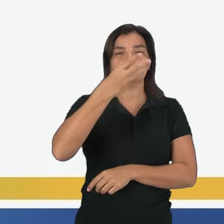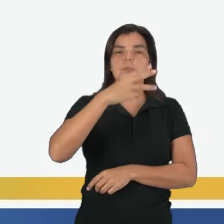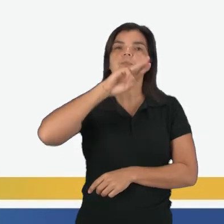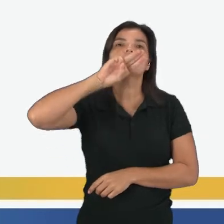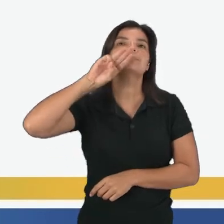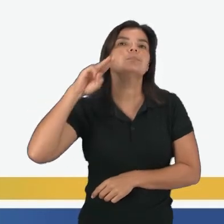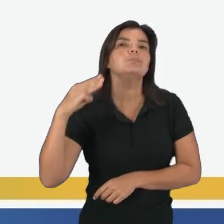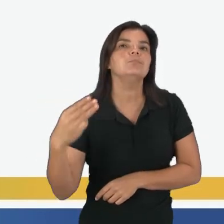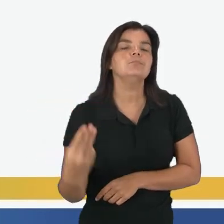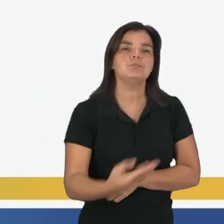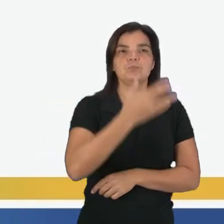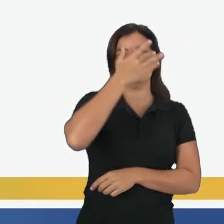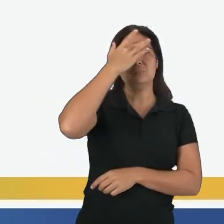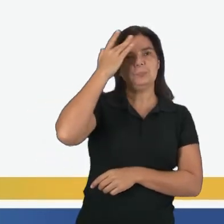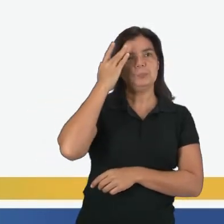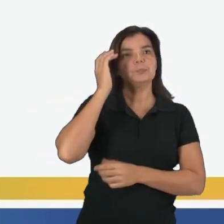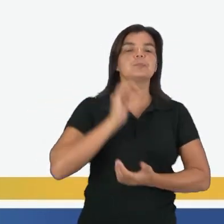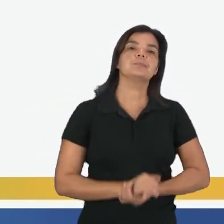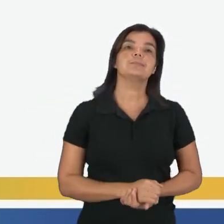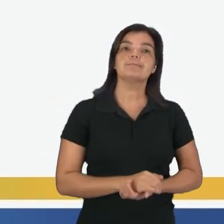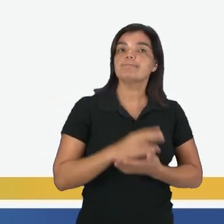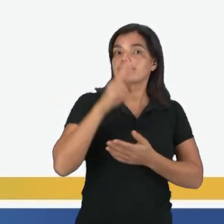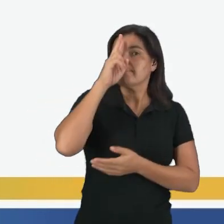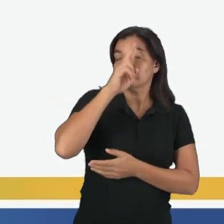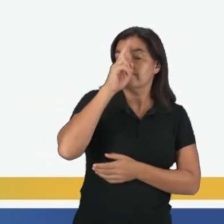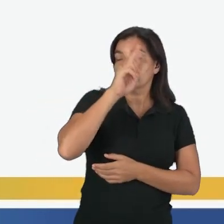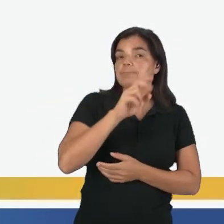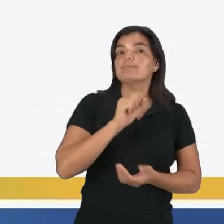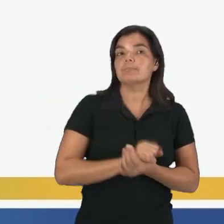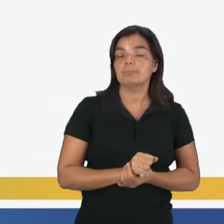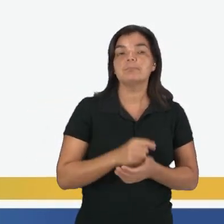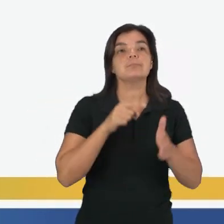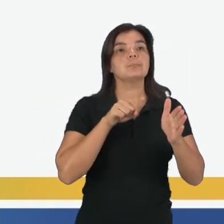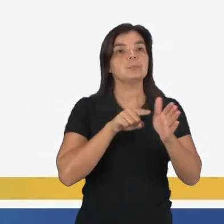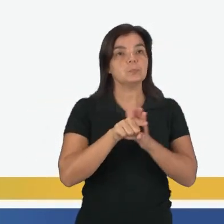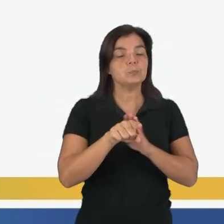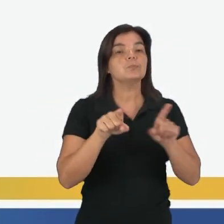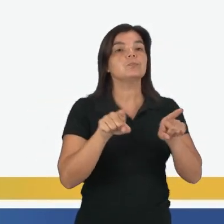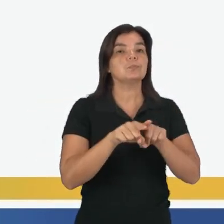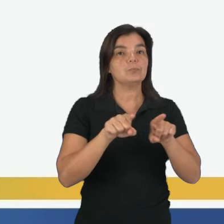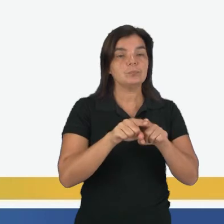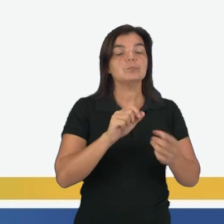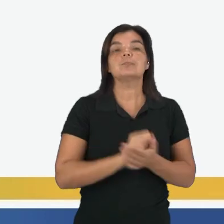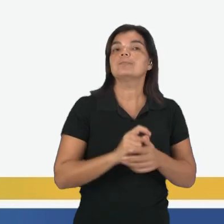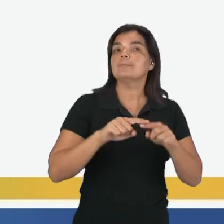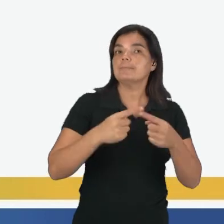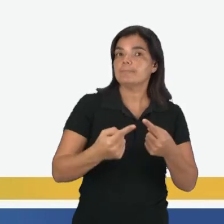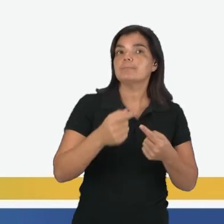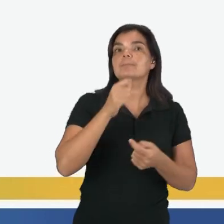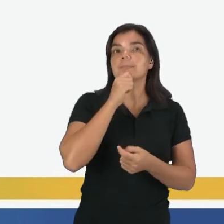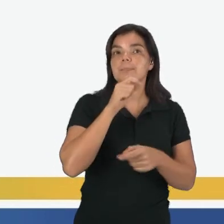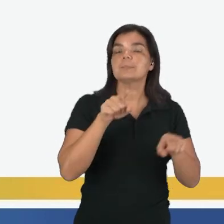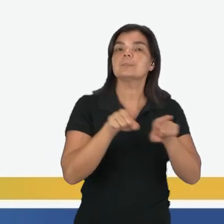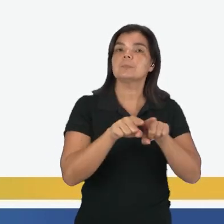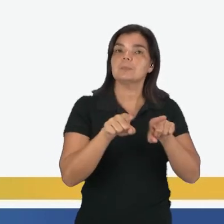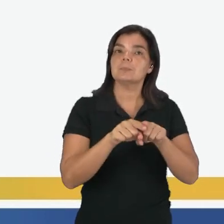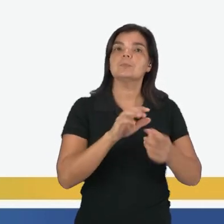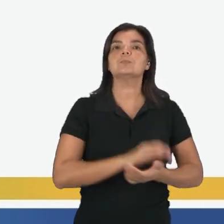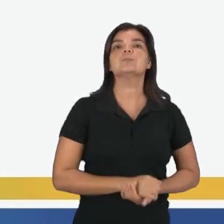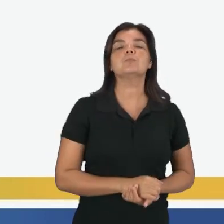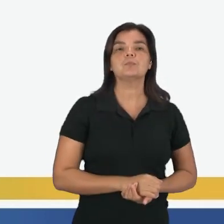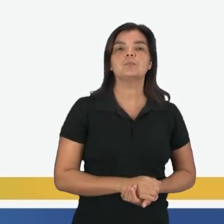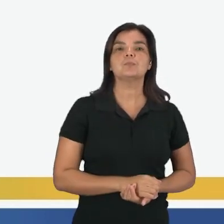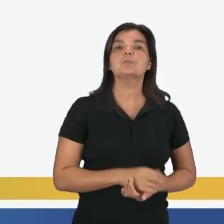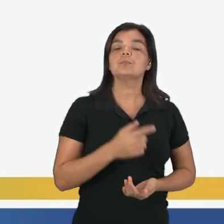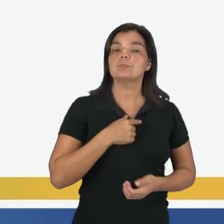de 3 milhões de habitantes. Lembrando que isso é uma questão que foi retirada, mas que ela também já está com